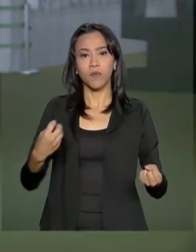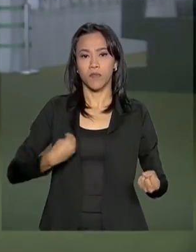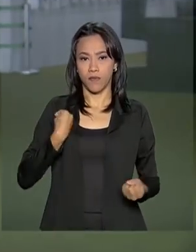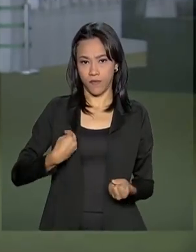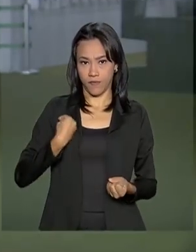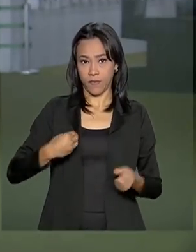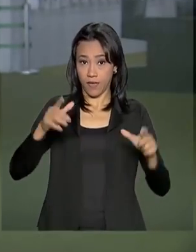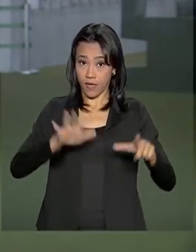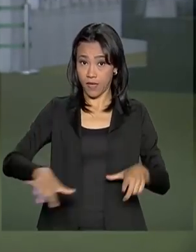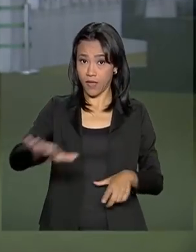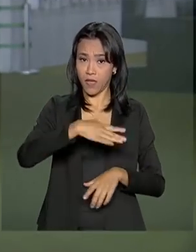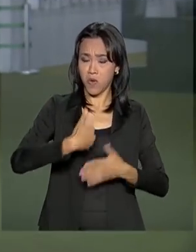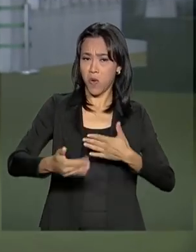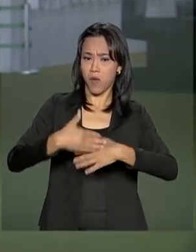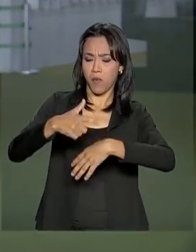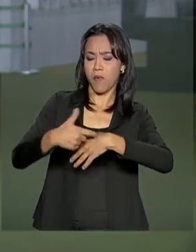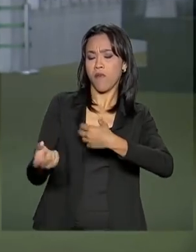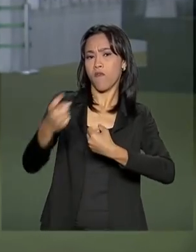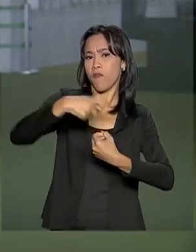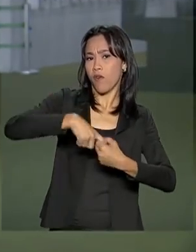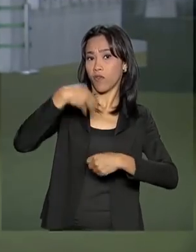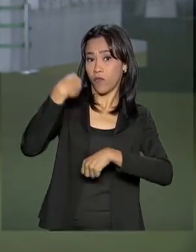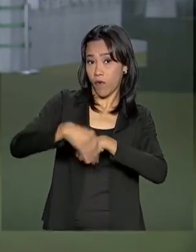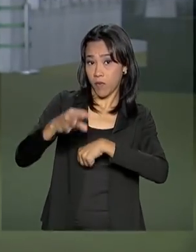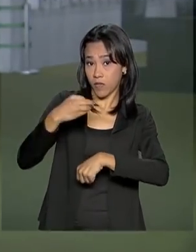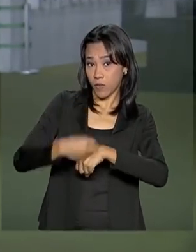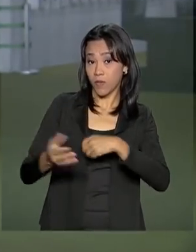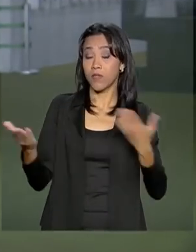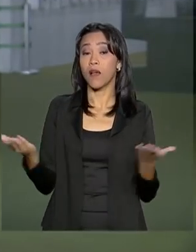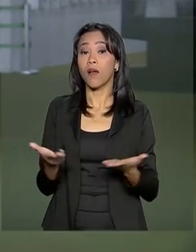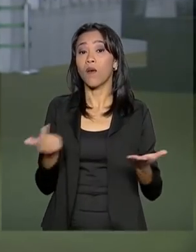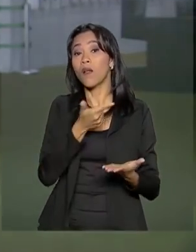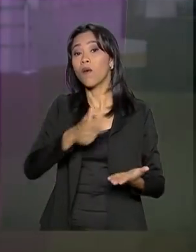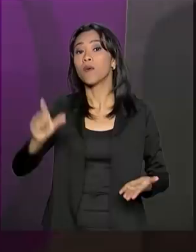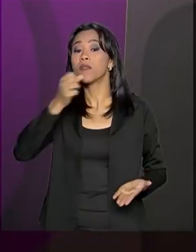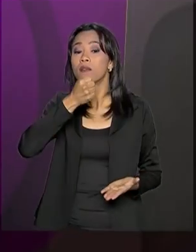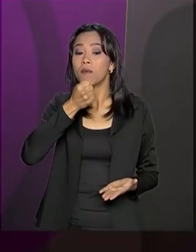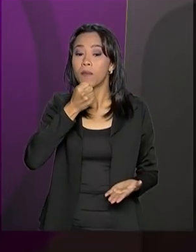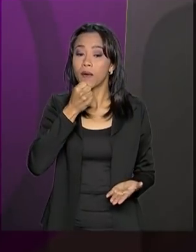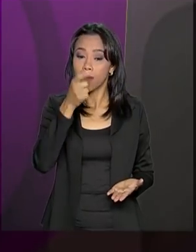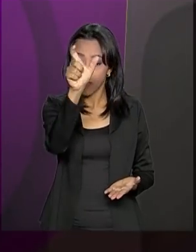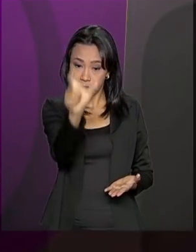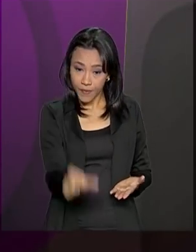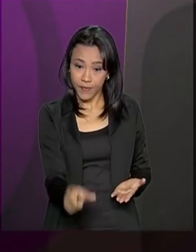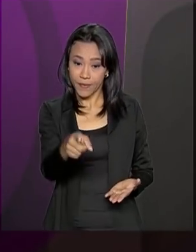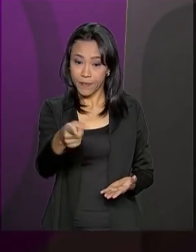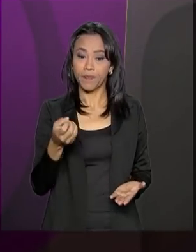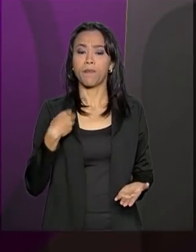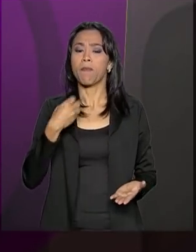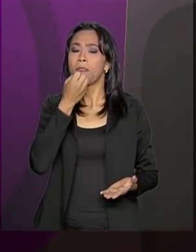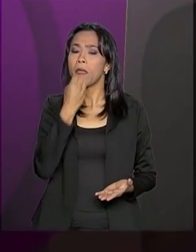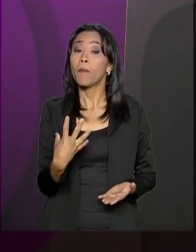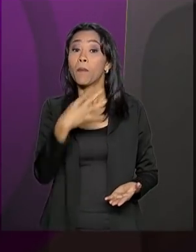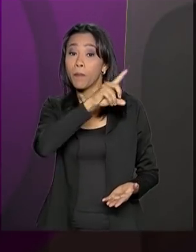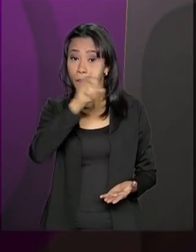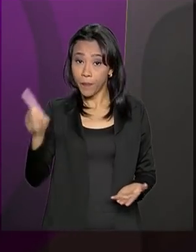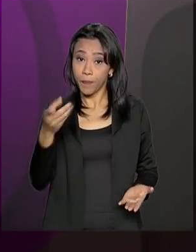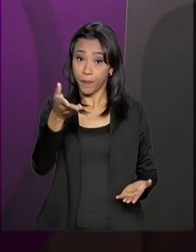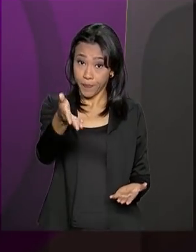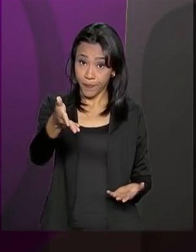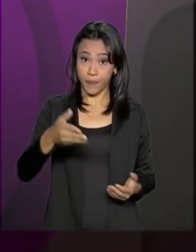qualquer momento volta com mais informações. Agora nós falamos com a repórter Márcia Fernandes. Márcia, bom dia para você.